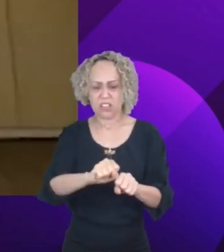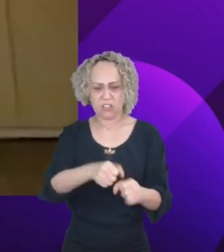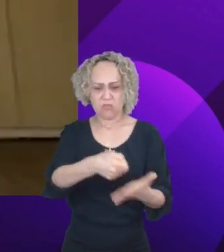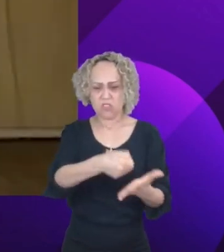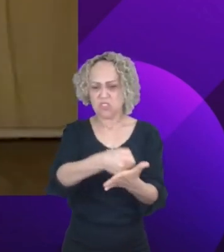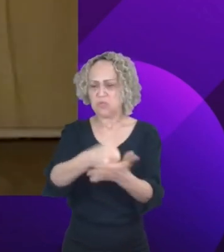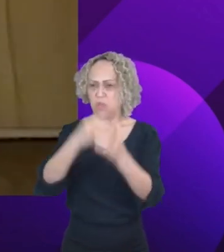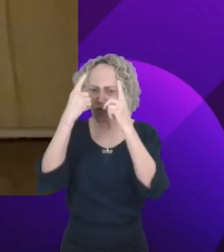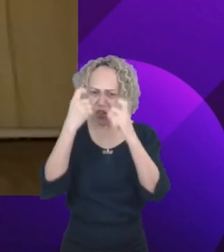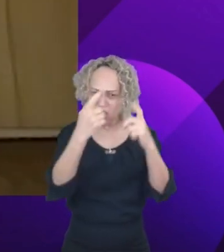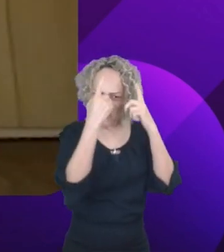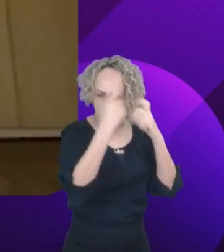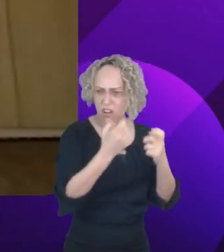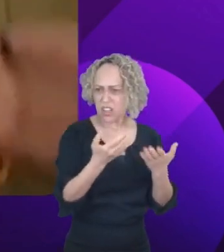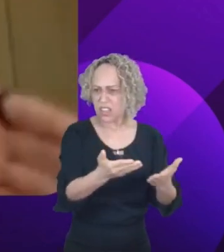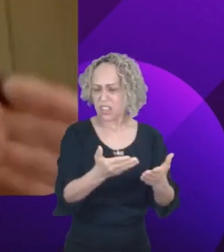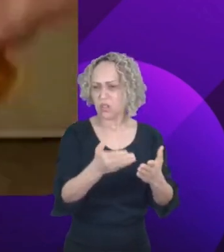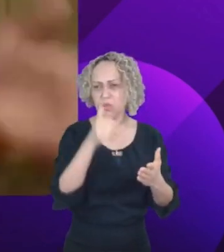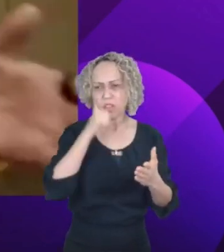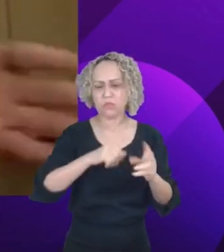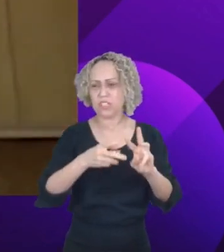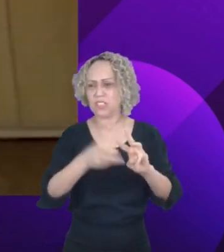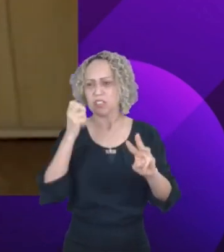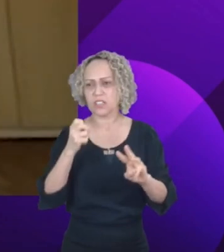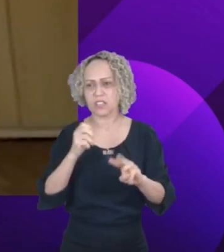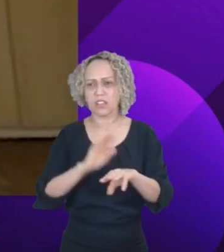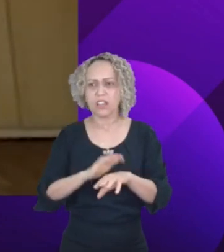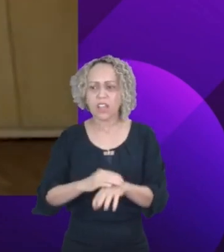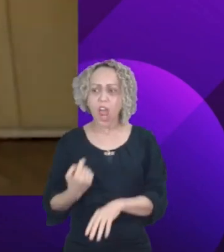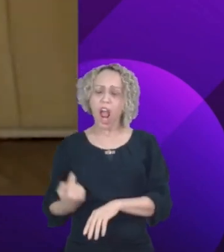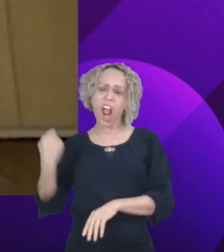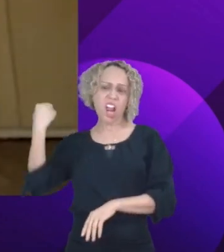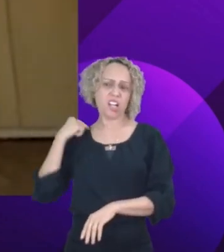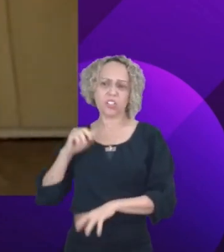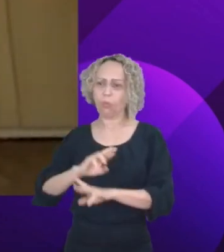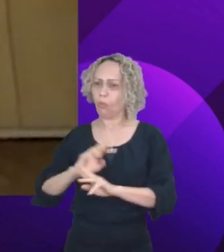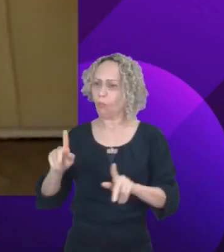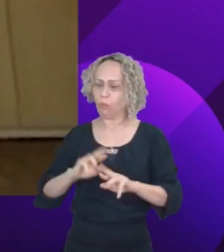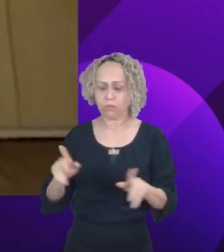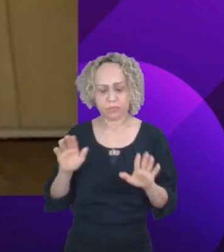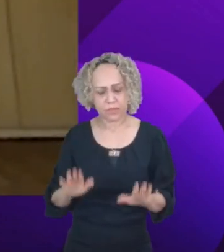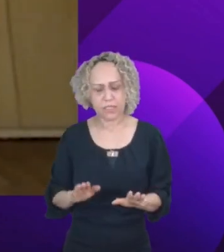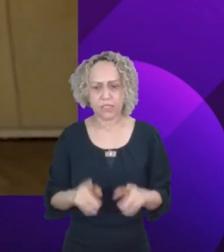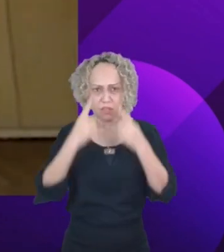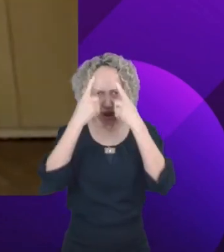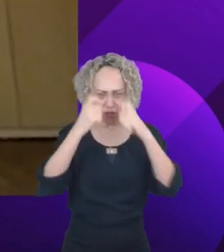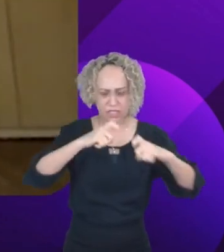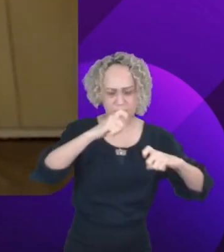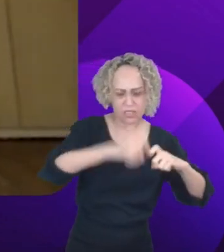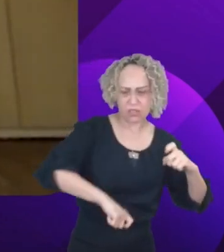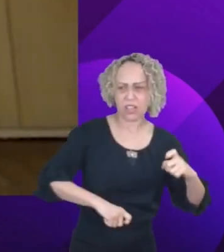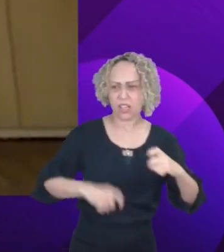série de violência em relação às mulheres indígenas que até então não era conhecida dentro desses povos. A violência sexual,